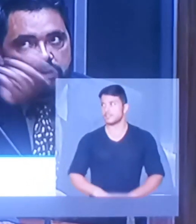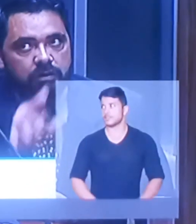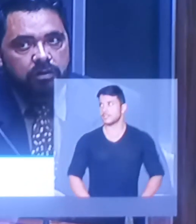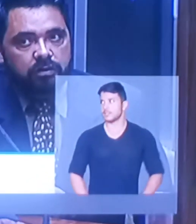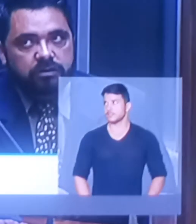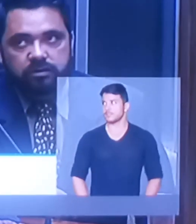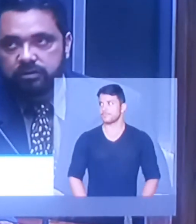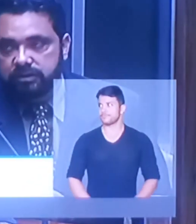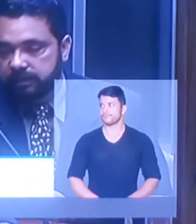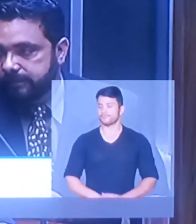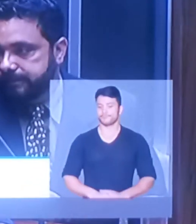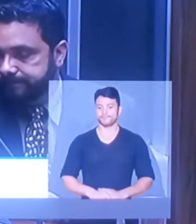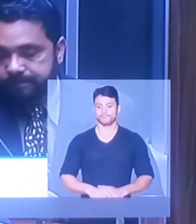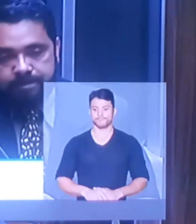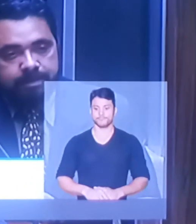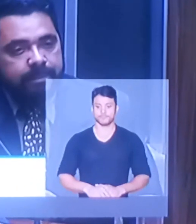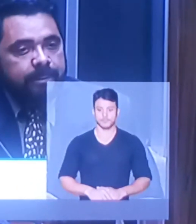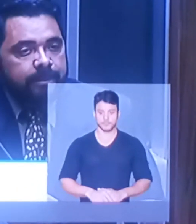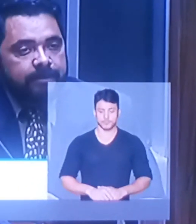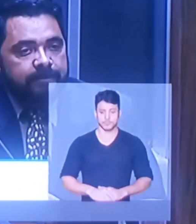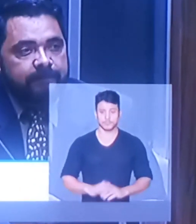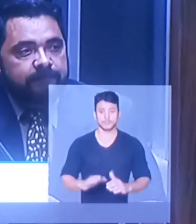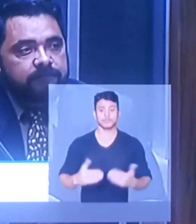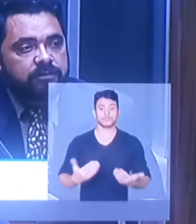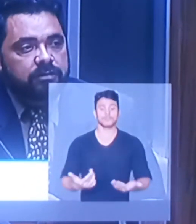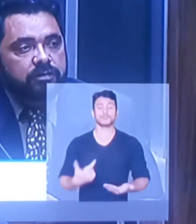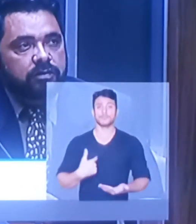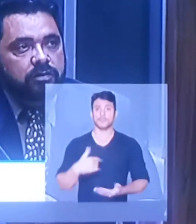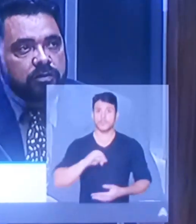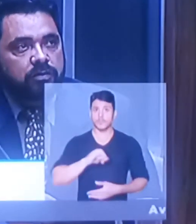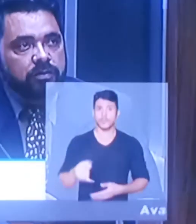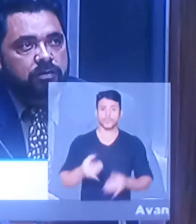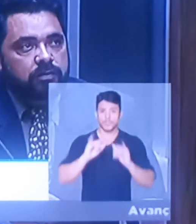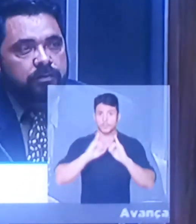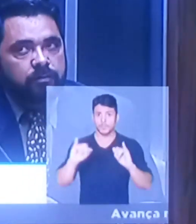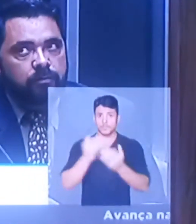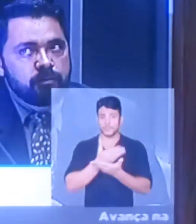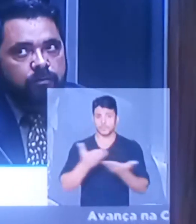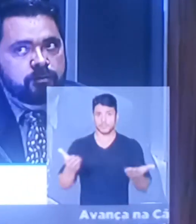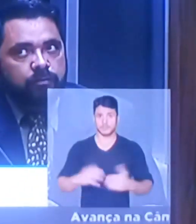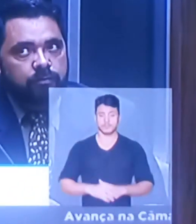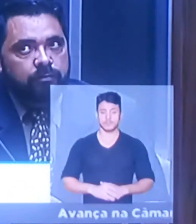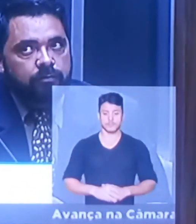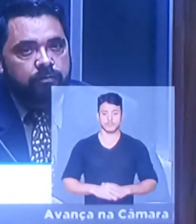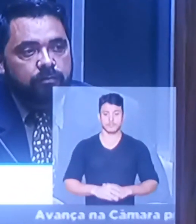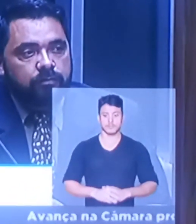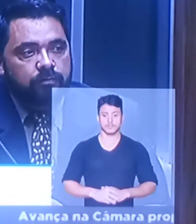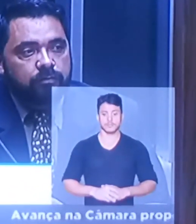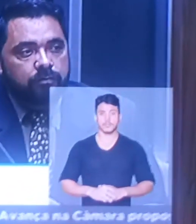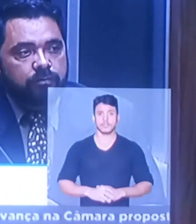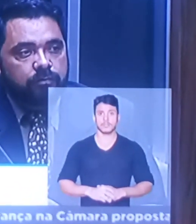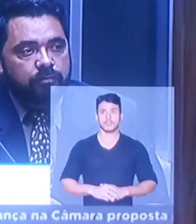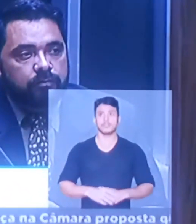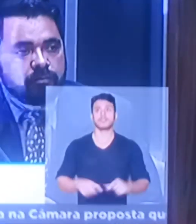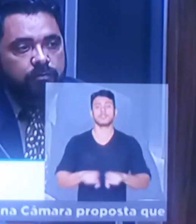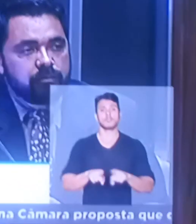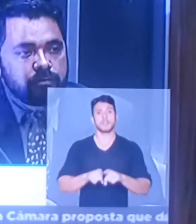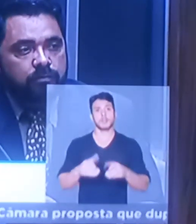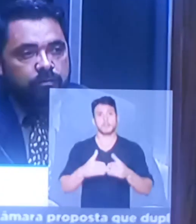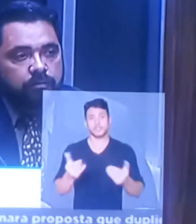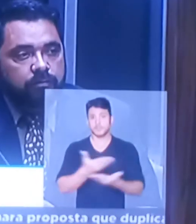essa malícia. Então é isso que eu quero dizer. E quero pedir para vocês, interceda por